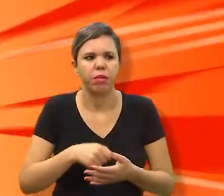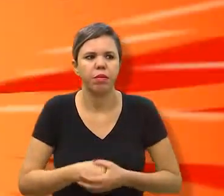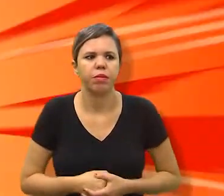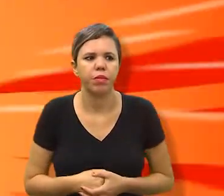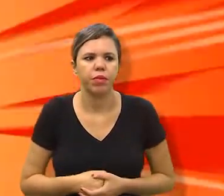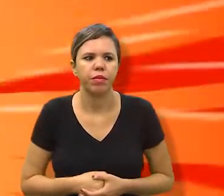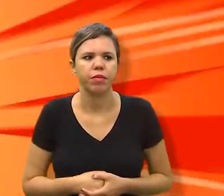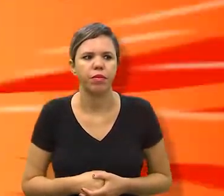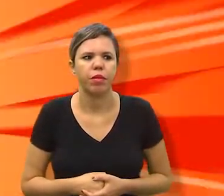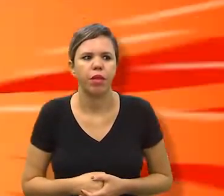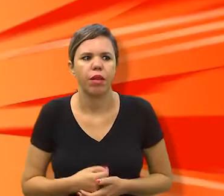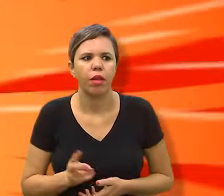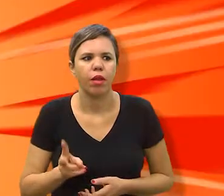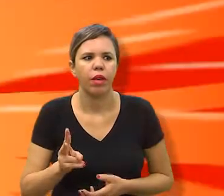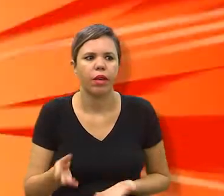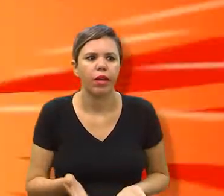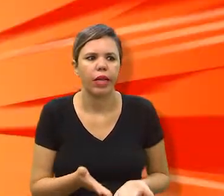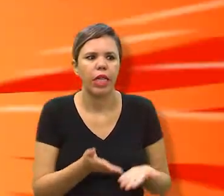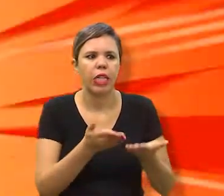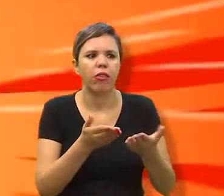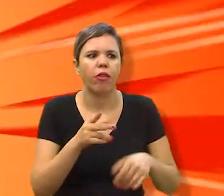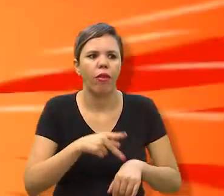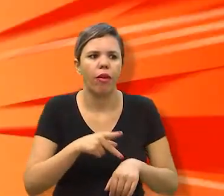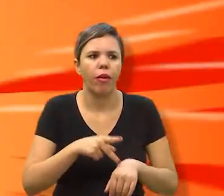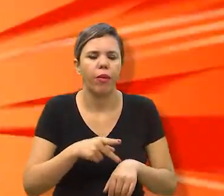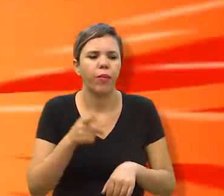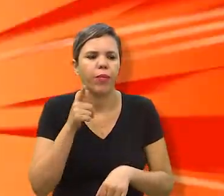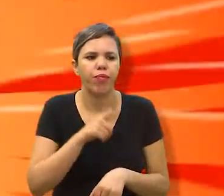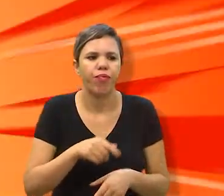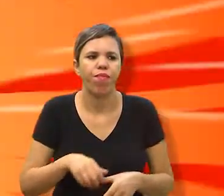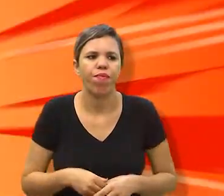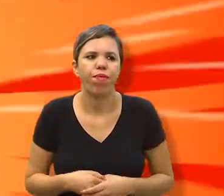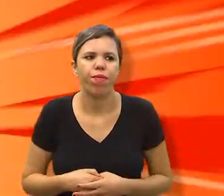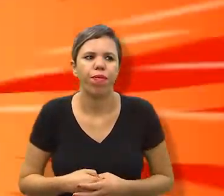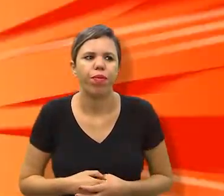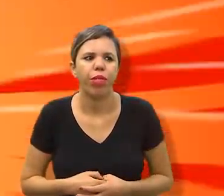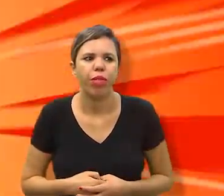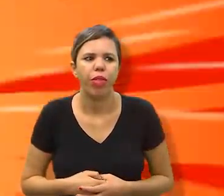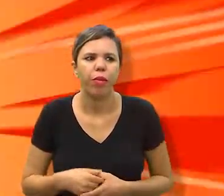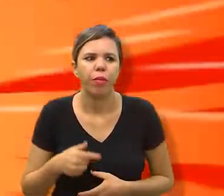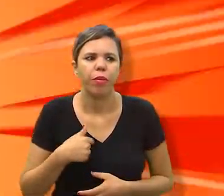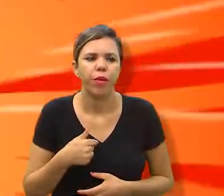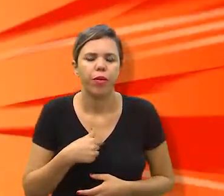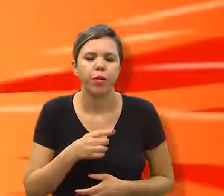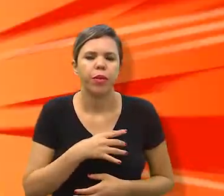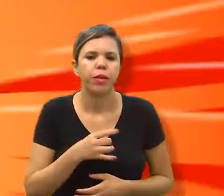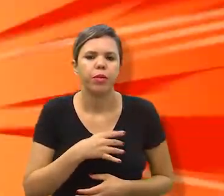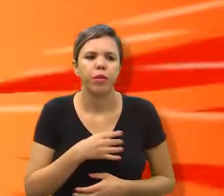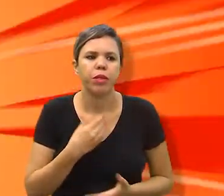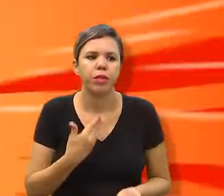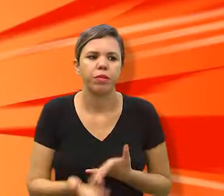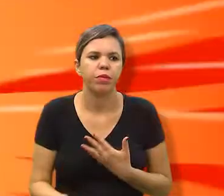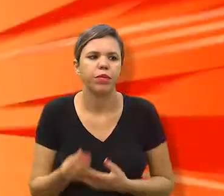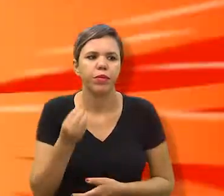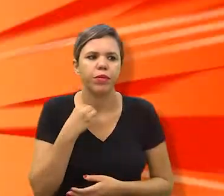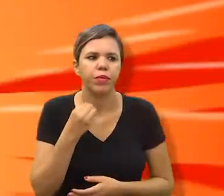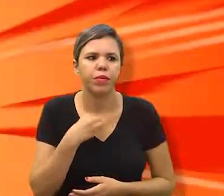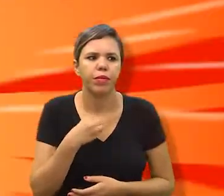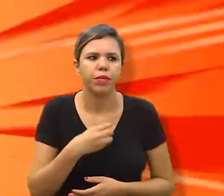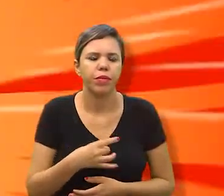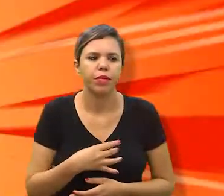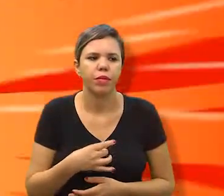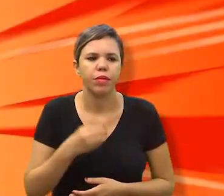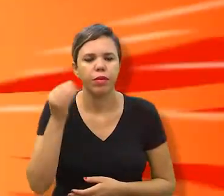O Sísifo vai continuar empurrando essa pedra até ele conseguir. O meu grande medo é de fracasso. É de